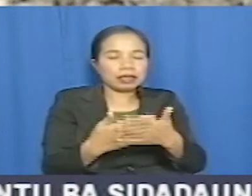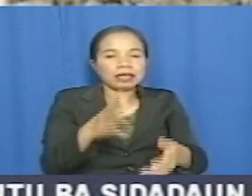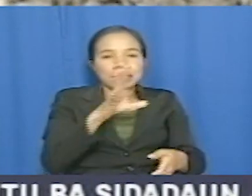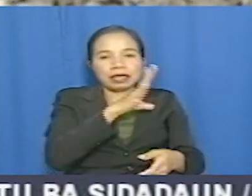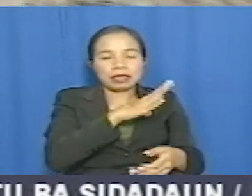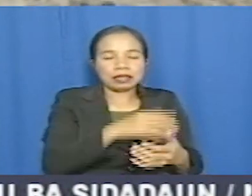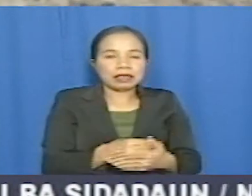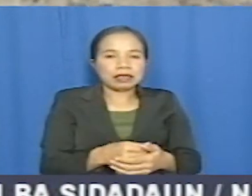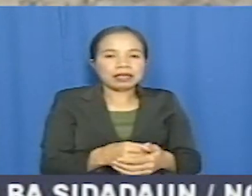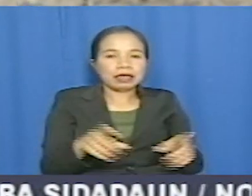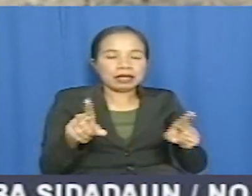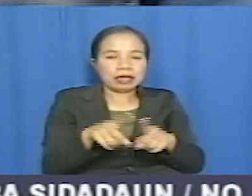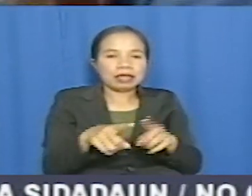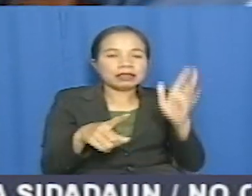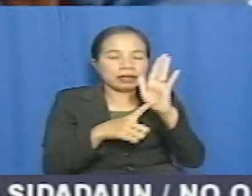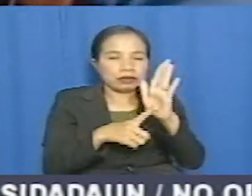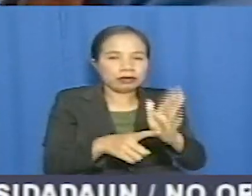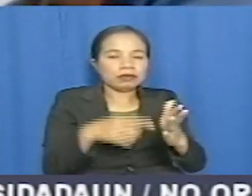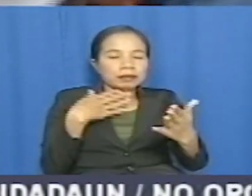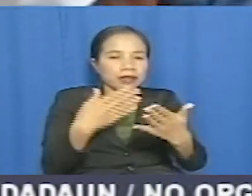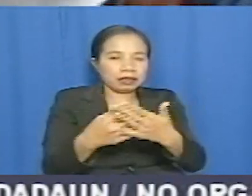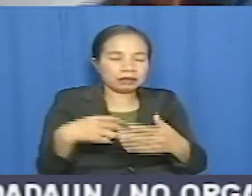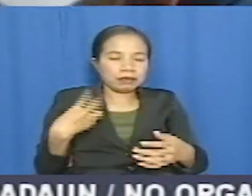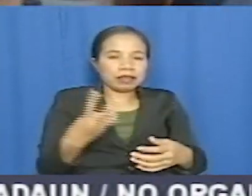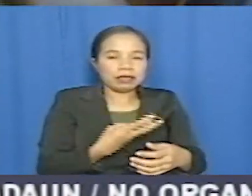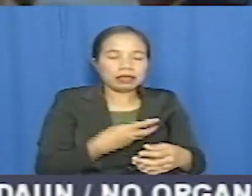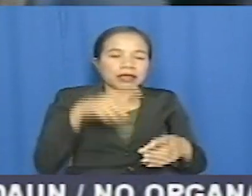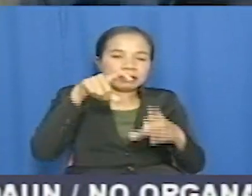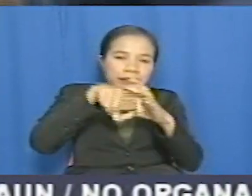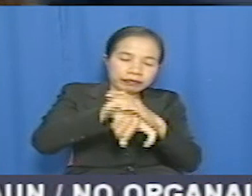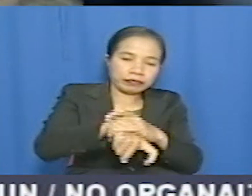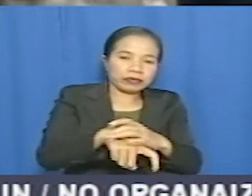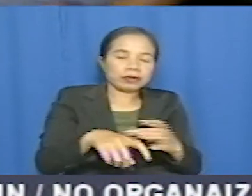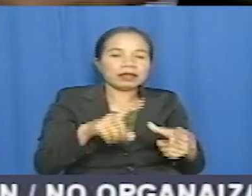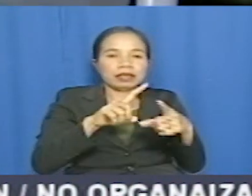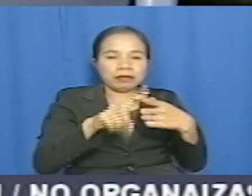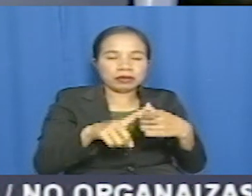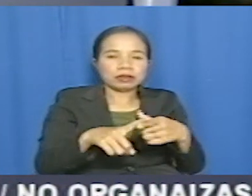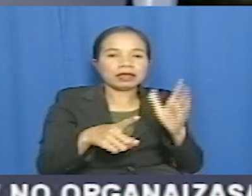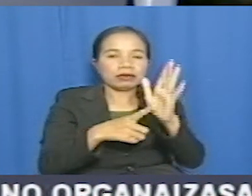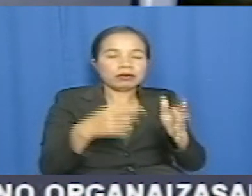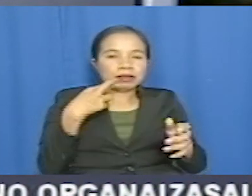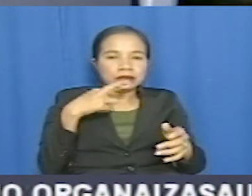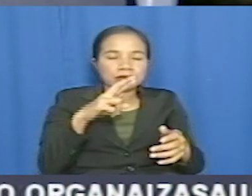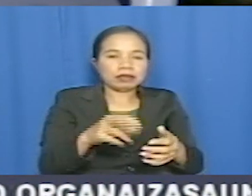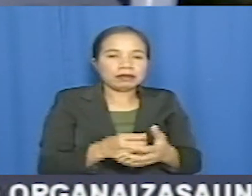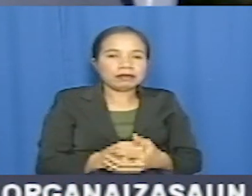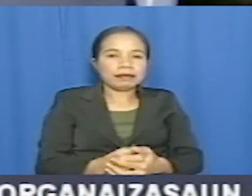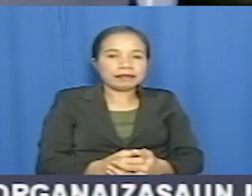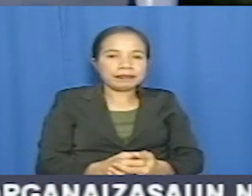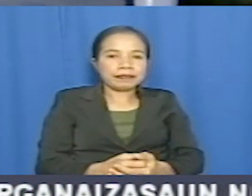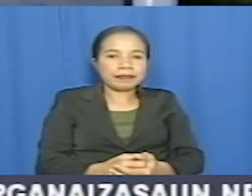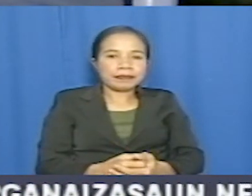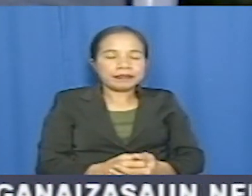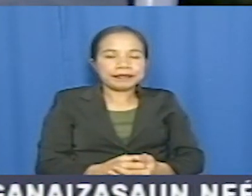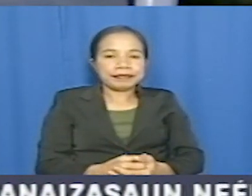ne saia nessa sinal no mesmo dia que baita nine por furação no mos no fim bel for resultado dia ok mas menos meus ida sa neta tamba